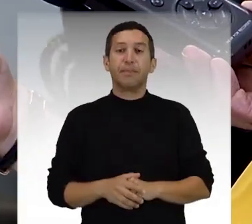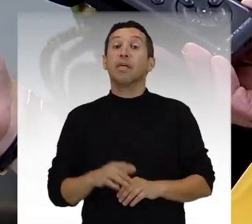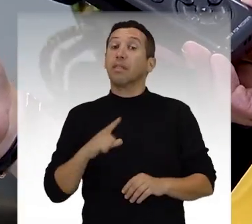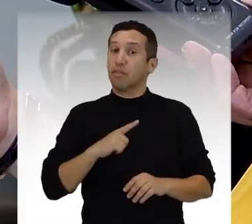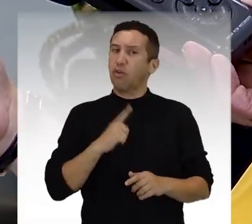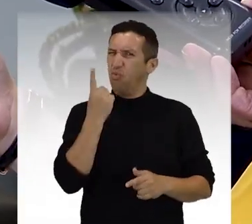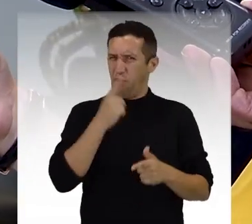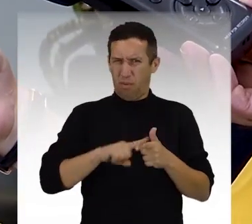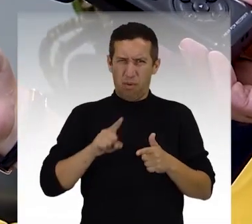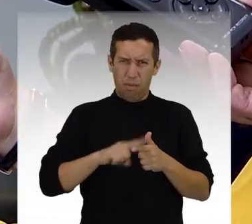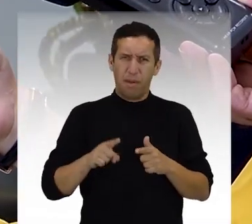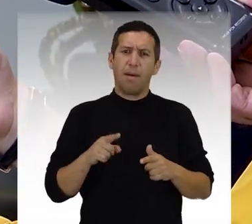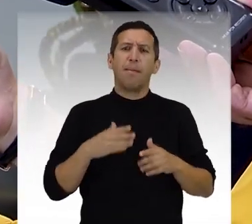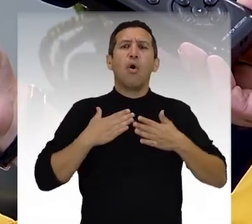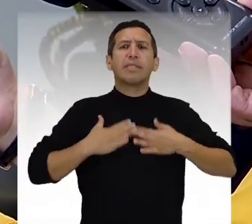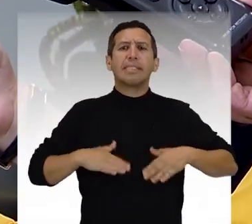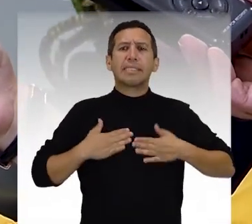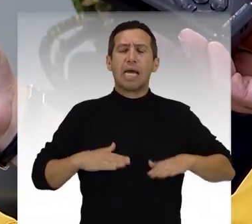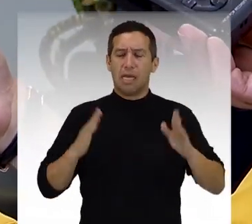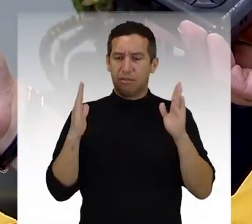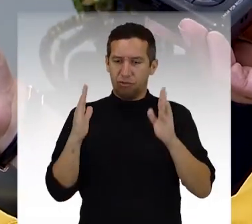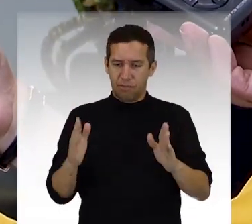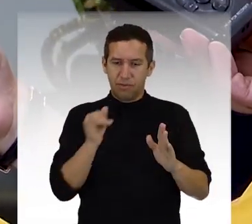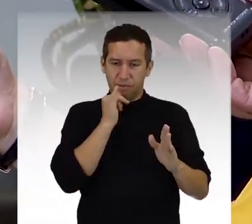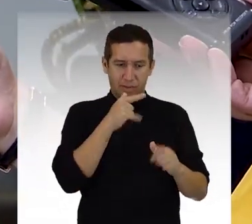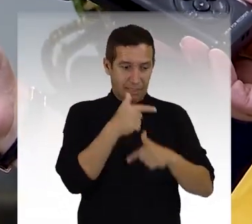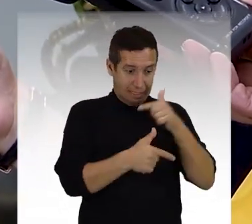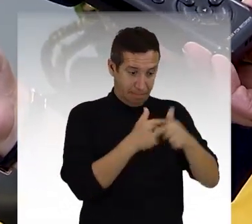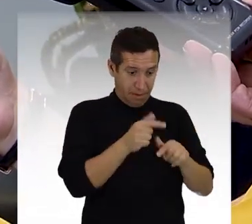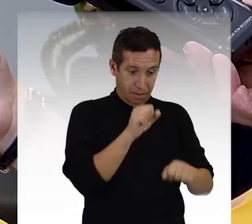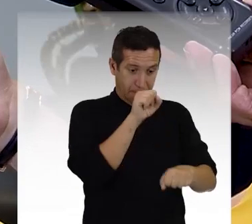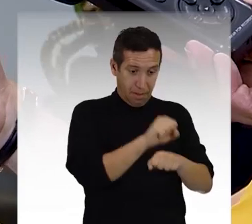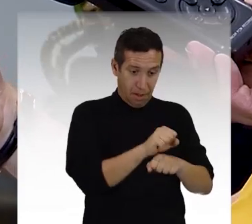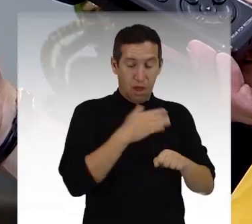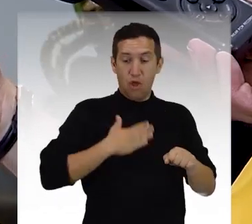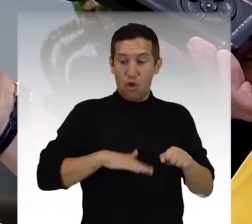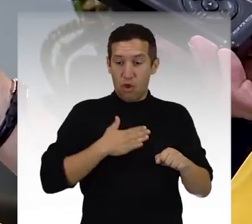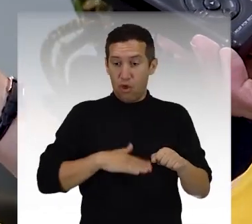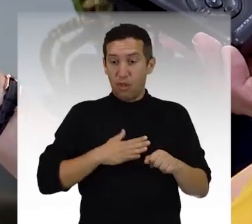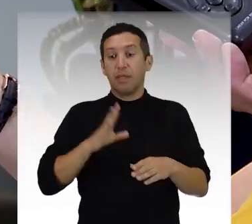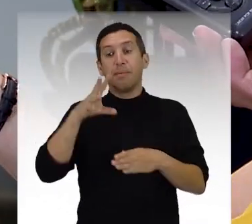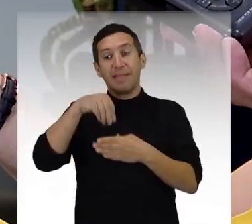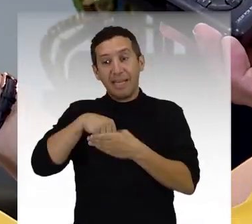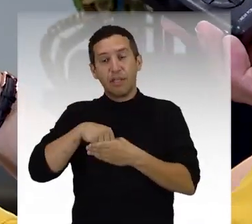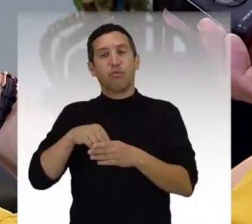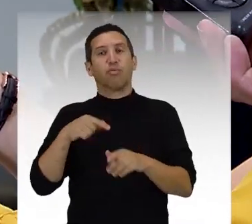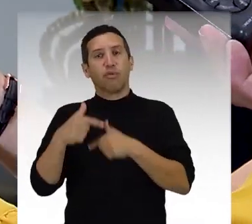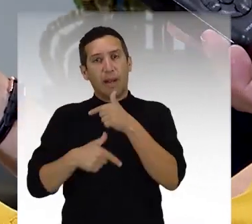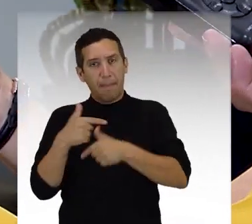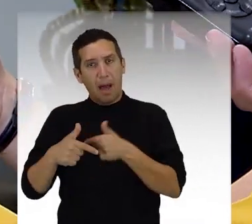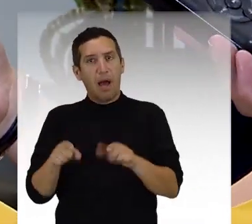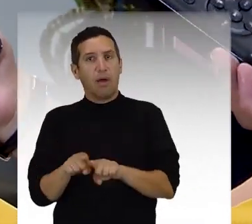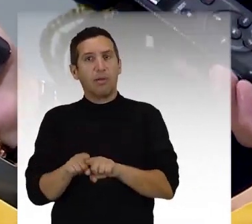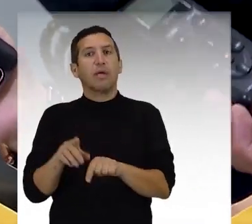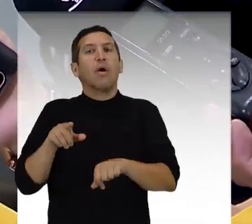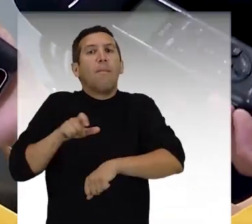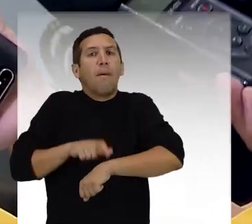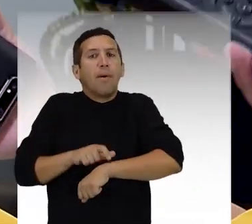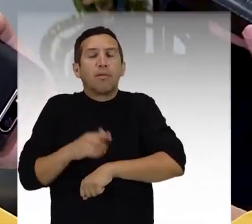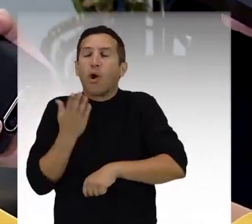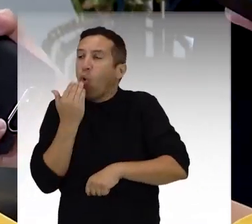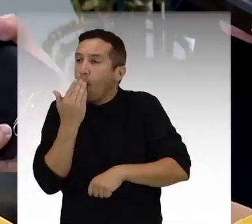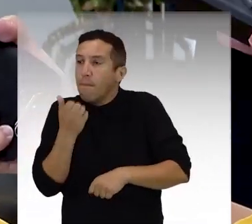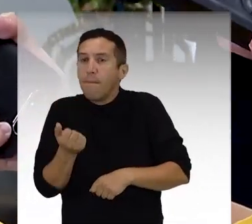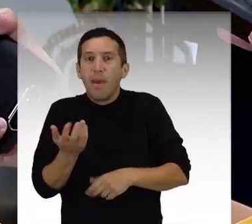acréscimo às jornadas exaustivas, nós temos o problema do descanso entre os dias de trabalho, de um dia para o outro, do descanso dentro do